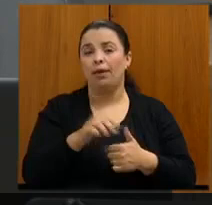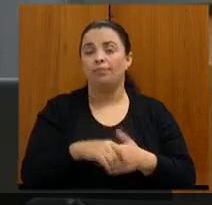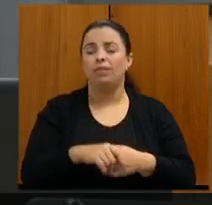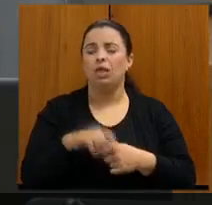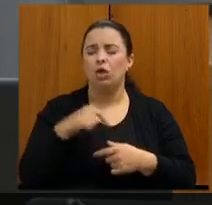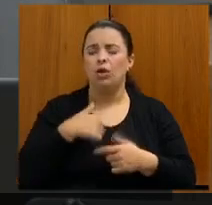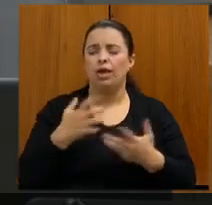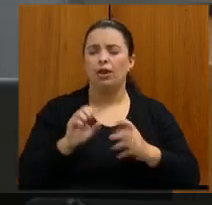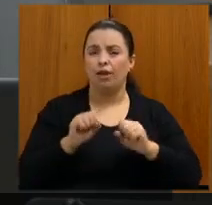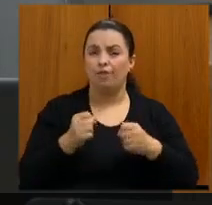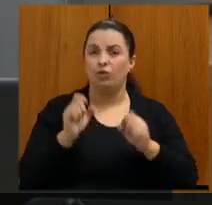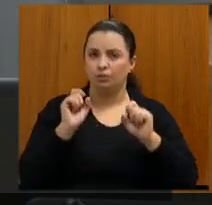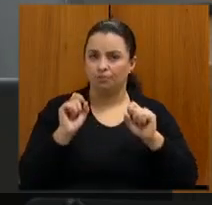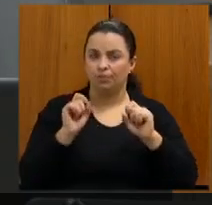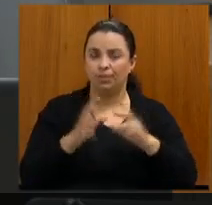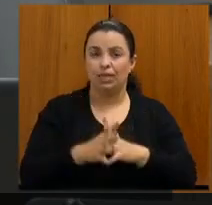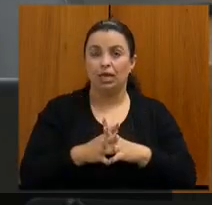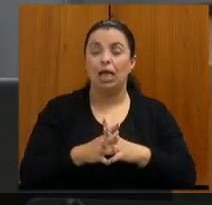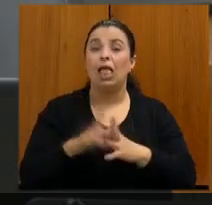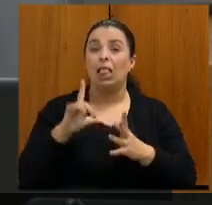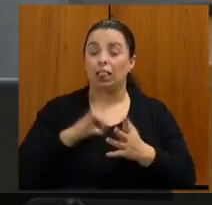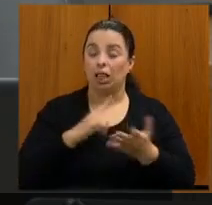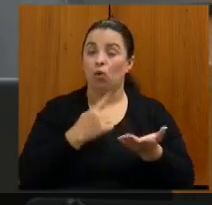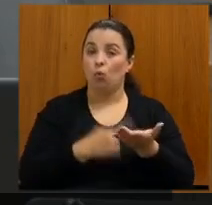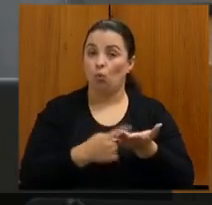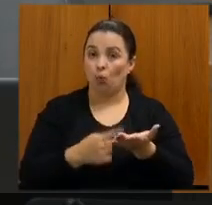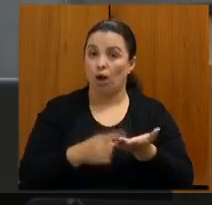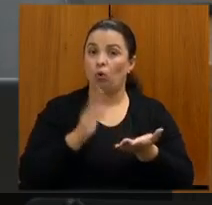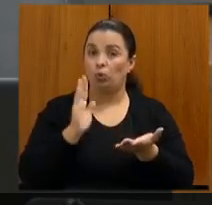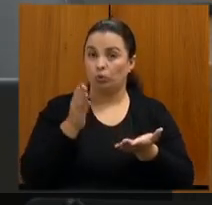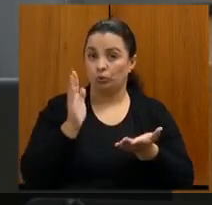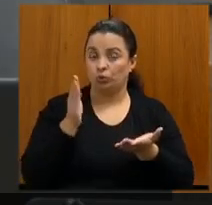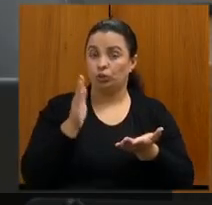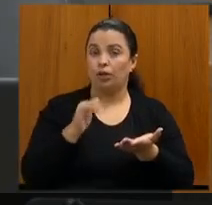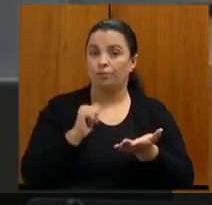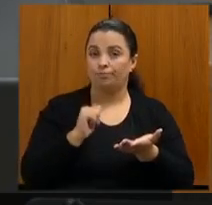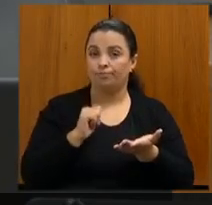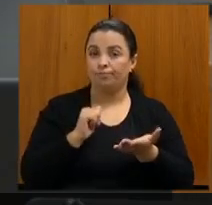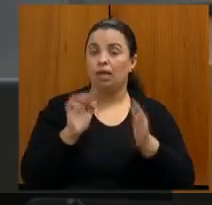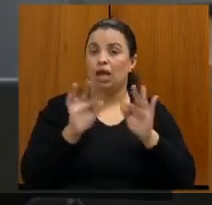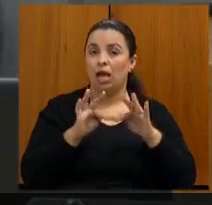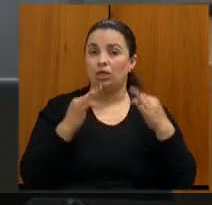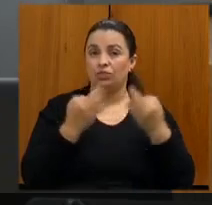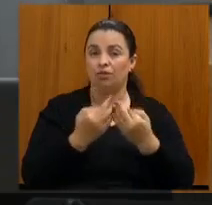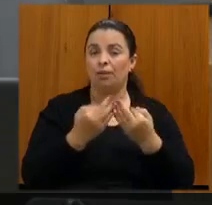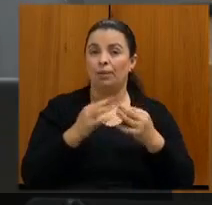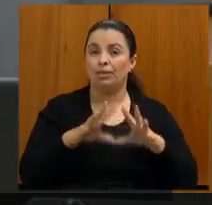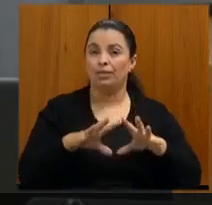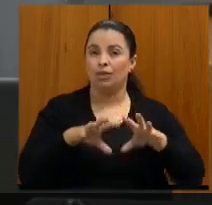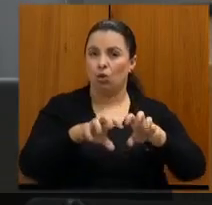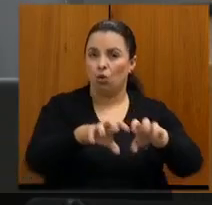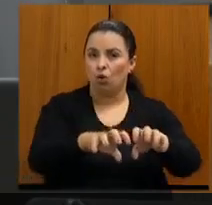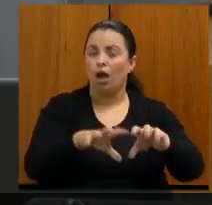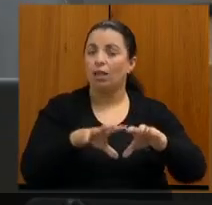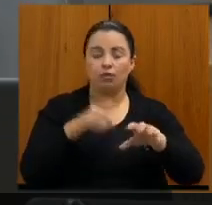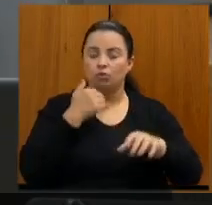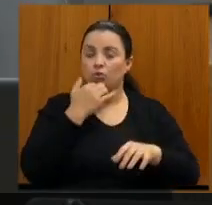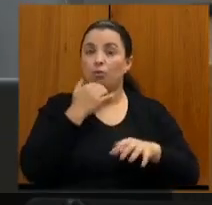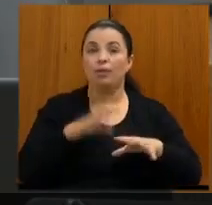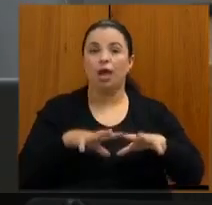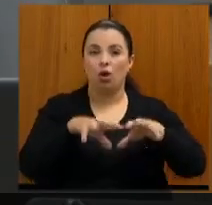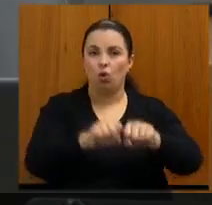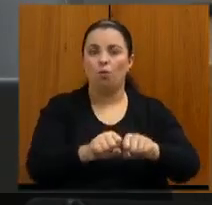é Porque de fato tem um acordo junto a suas famílias né ocupação Carolina Maria de Jesus